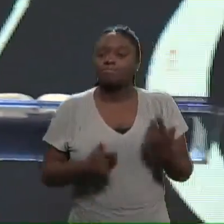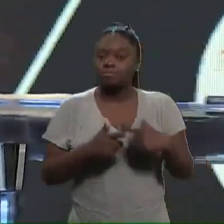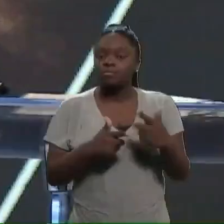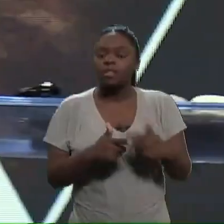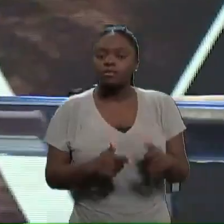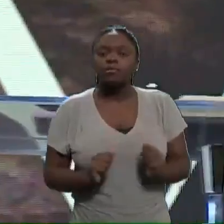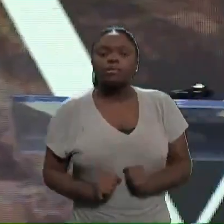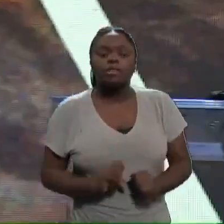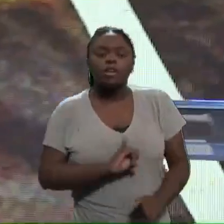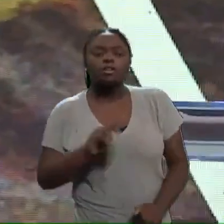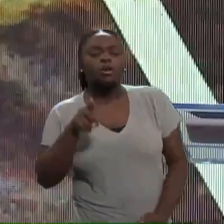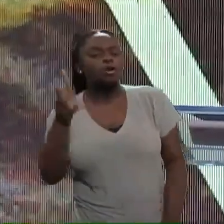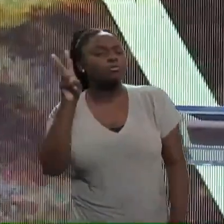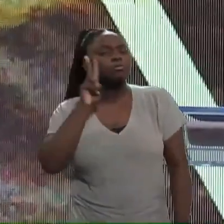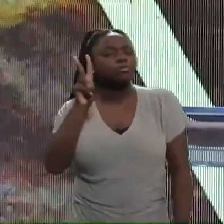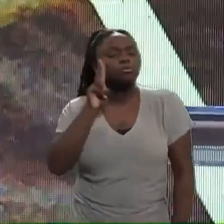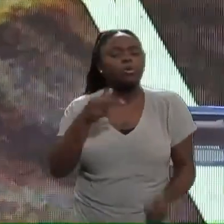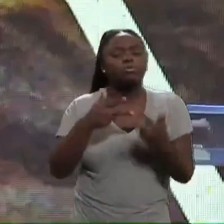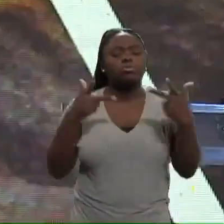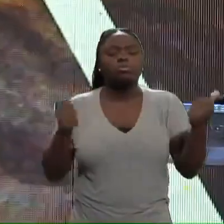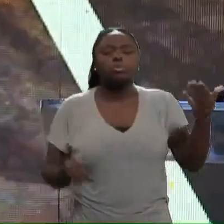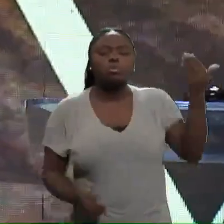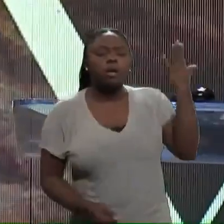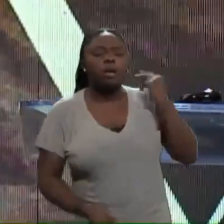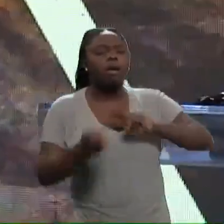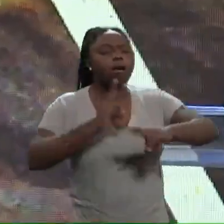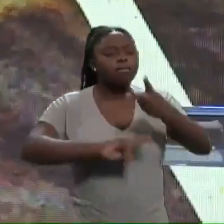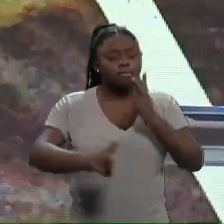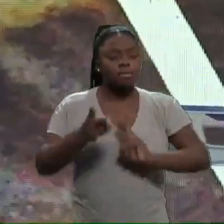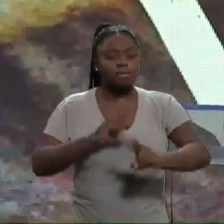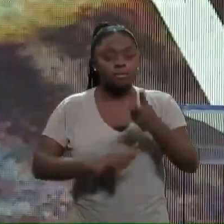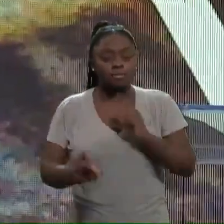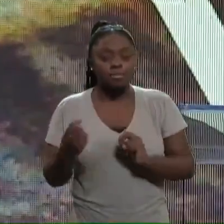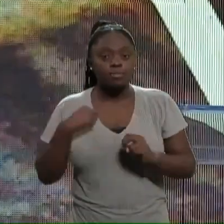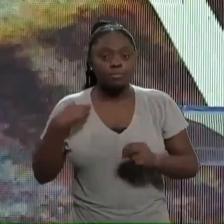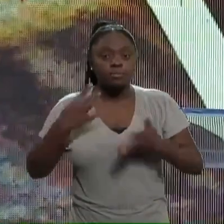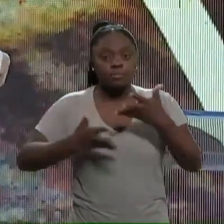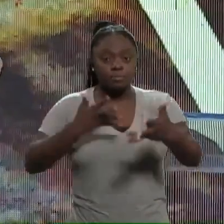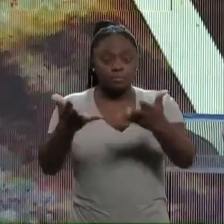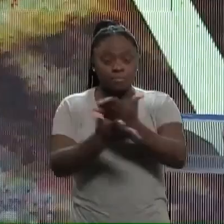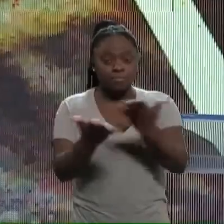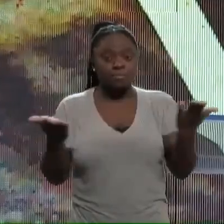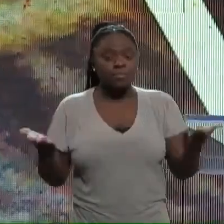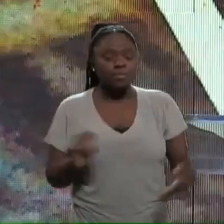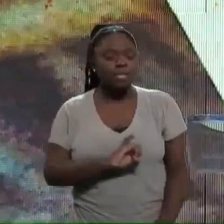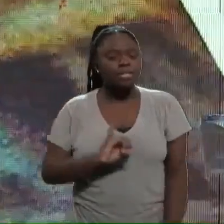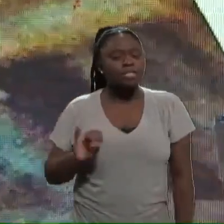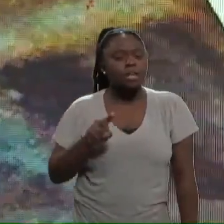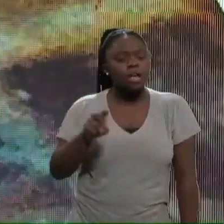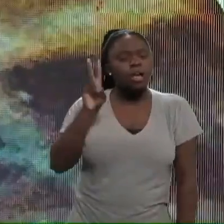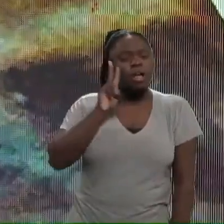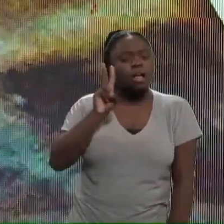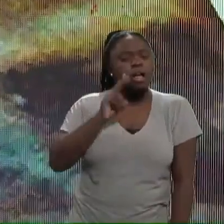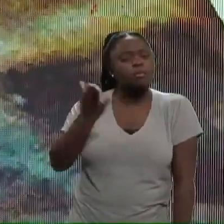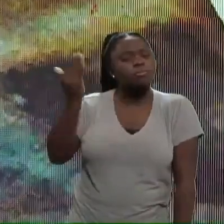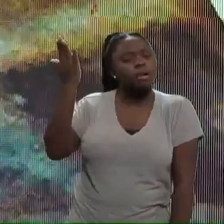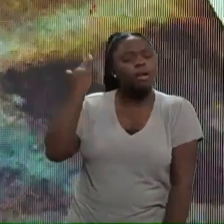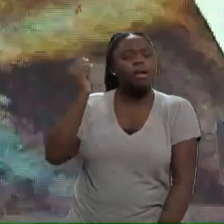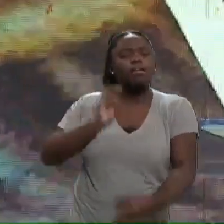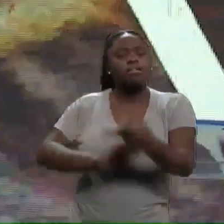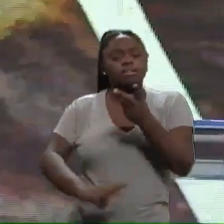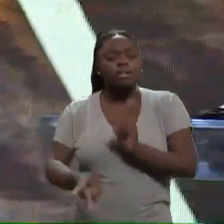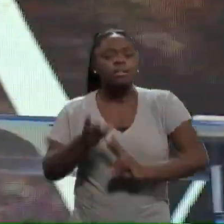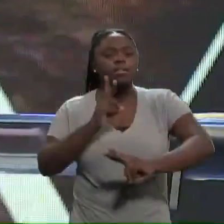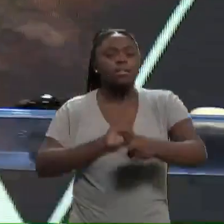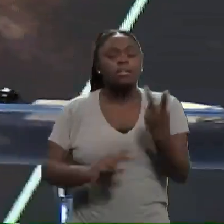de quando você fica lembrando do passado o tempo inteiro. Ei, deixa eu te falar um negócio. Quando você fica lembrando do passado o tempo inteiro, o passado